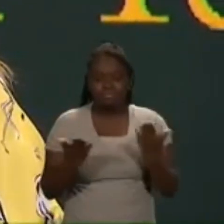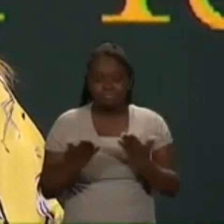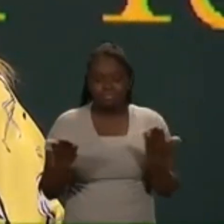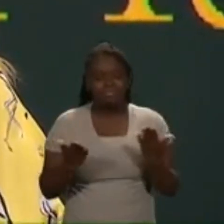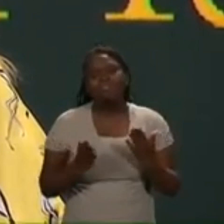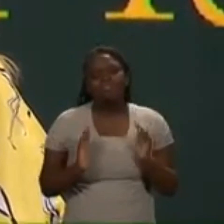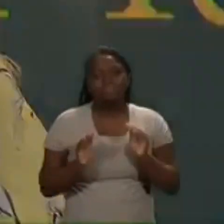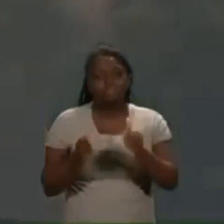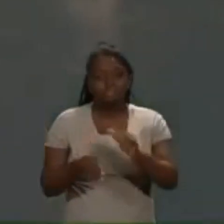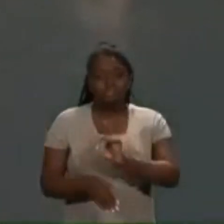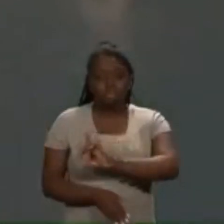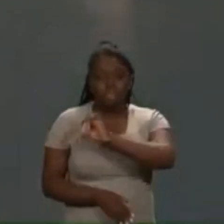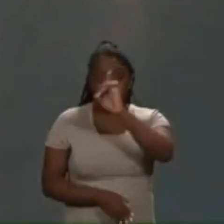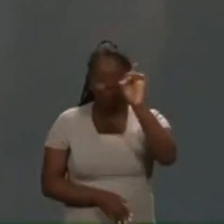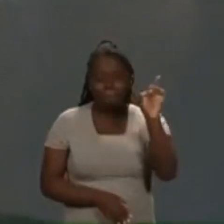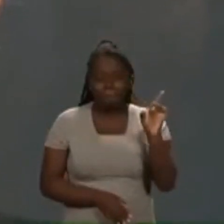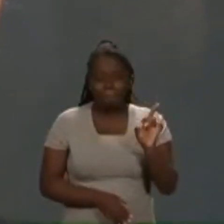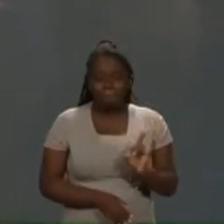Chegou o dia.